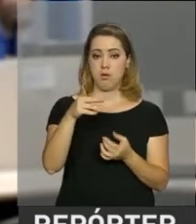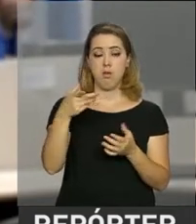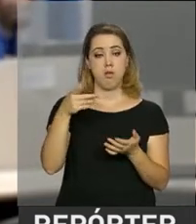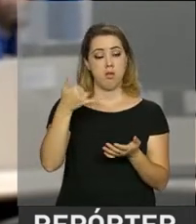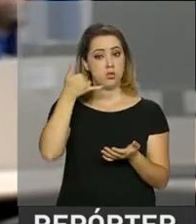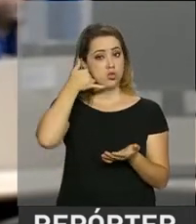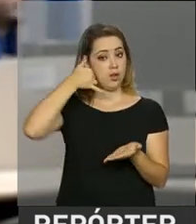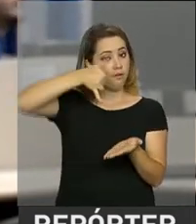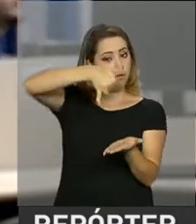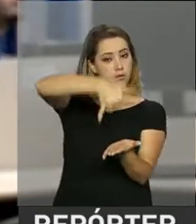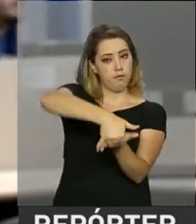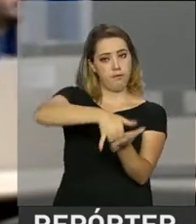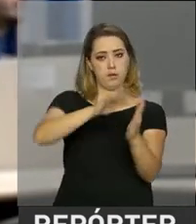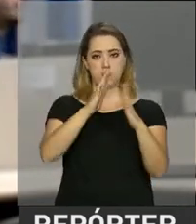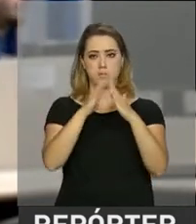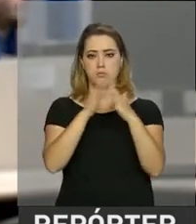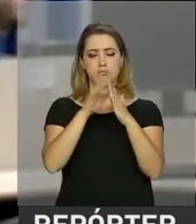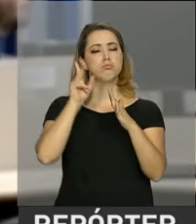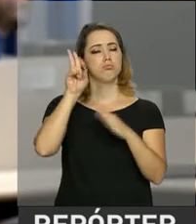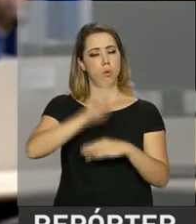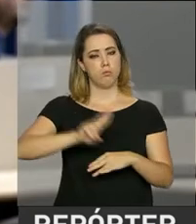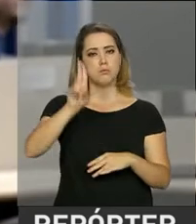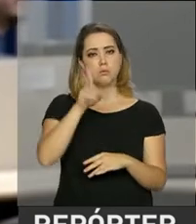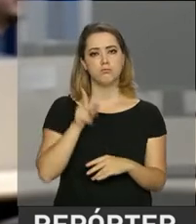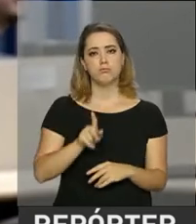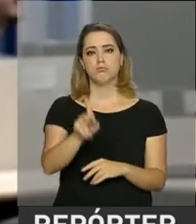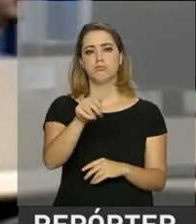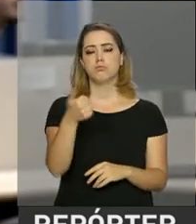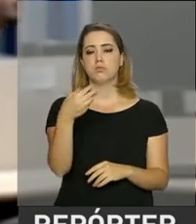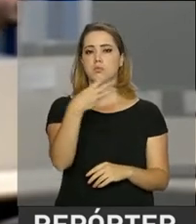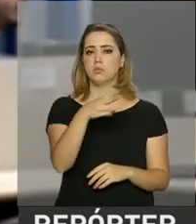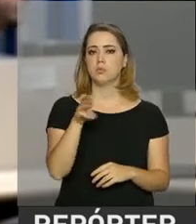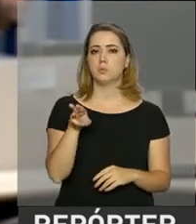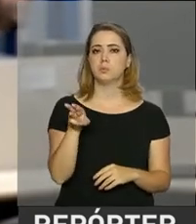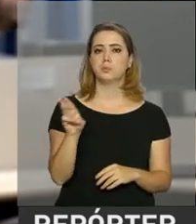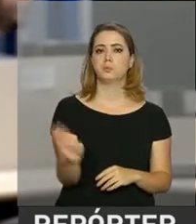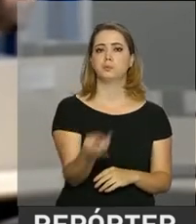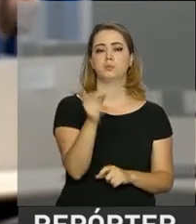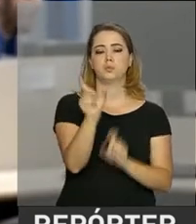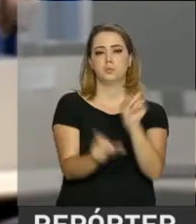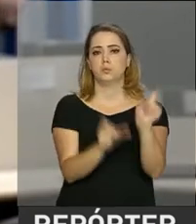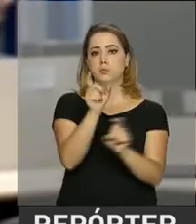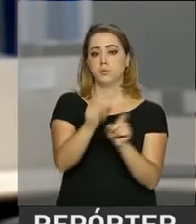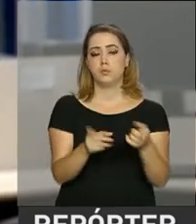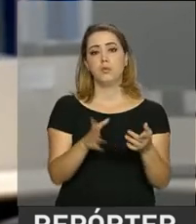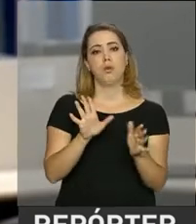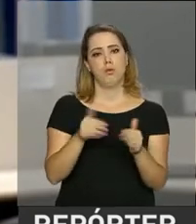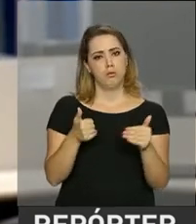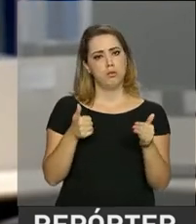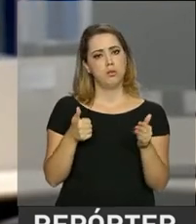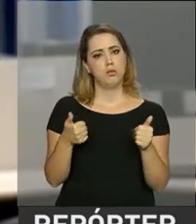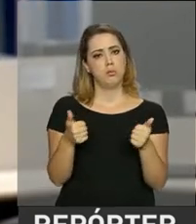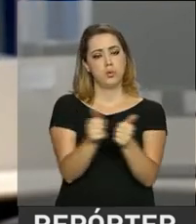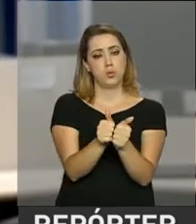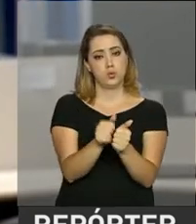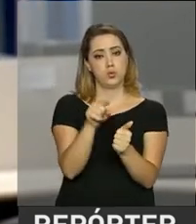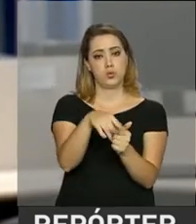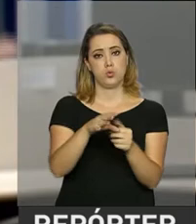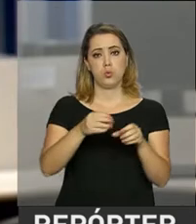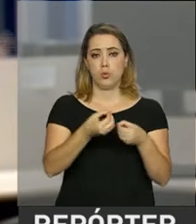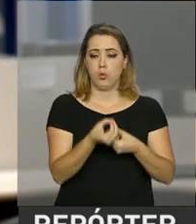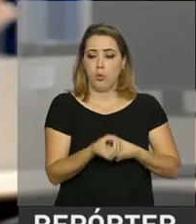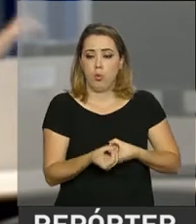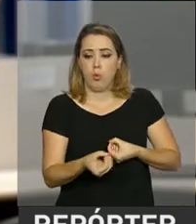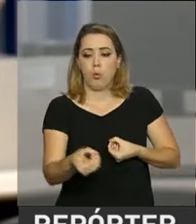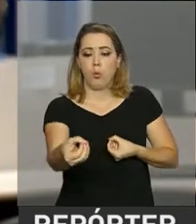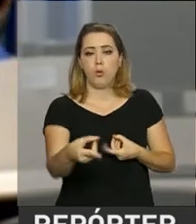dados continuou sendo a mais usada pelos brasileiros com 13 milhões trezentos e oitenta mil usuários seguida pelo cabo com 8 milhões quinhentos e oitenta